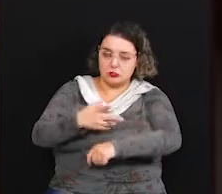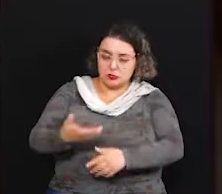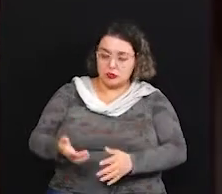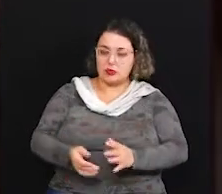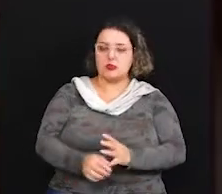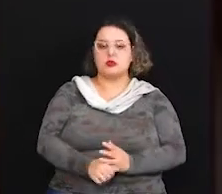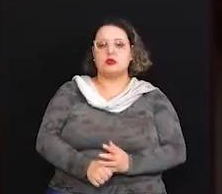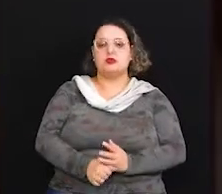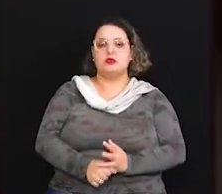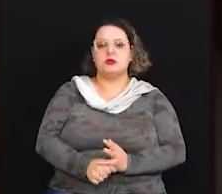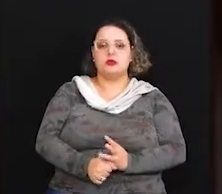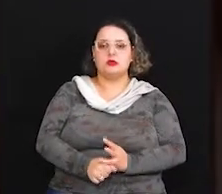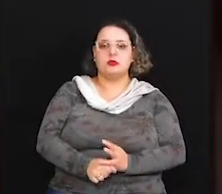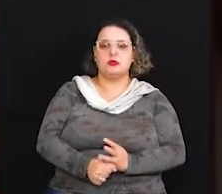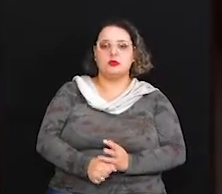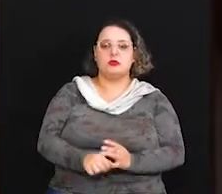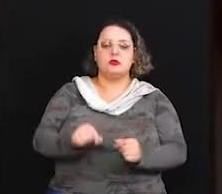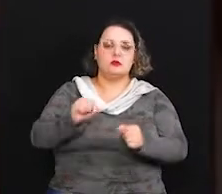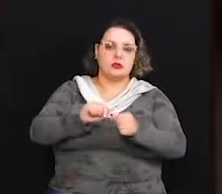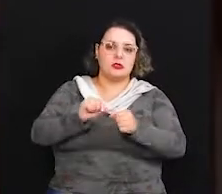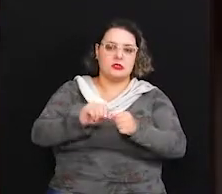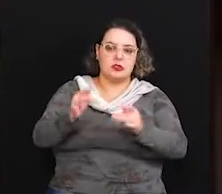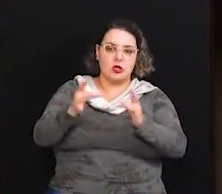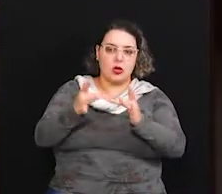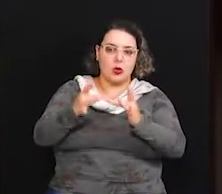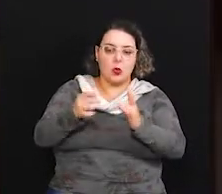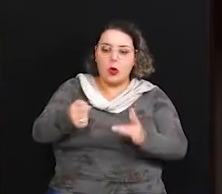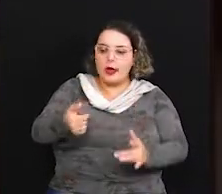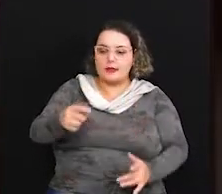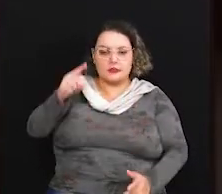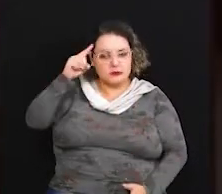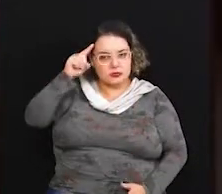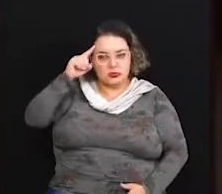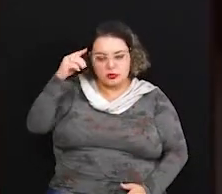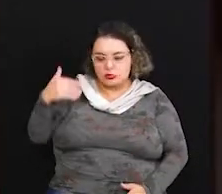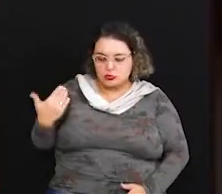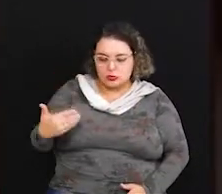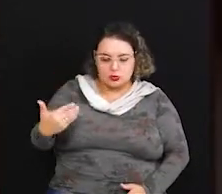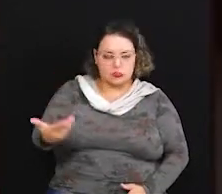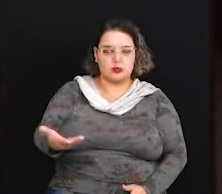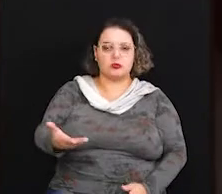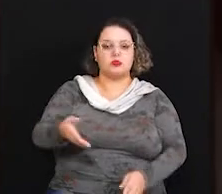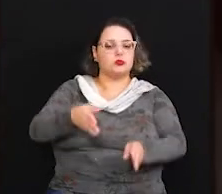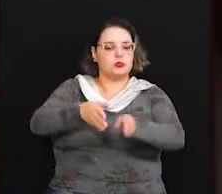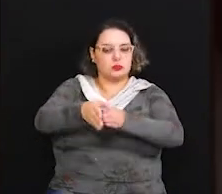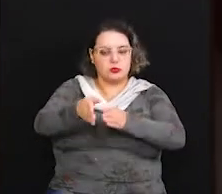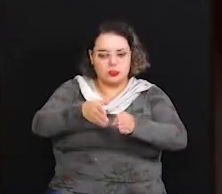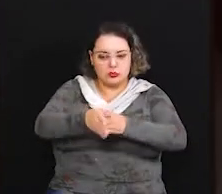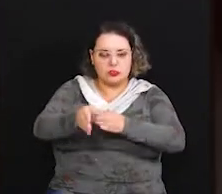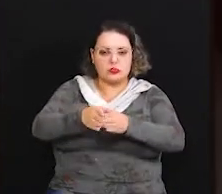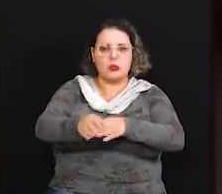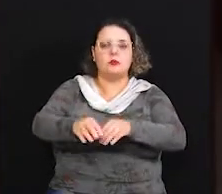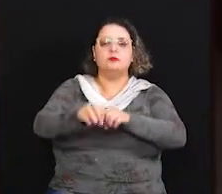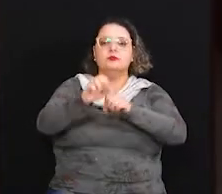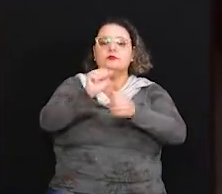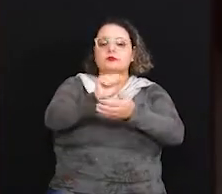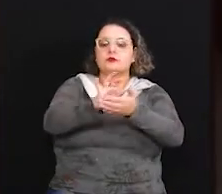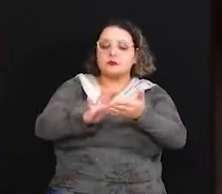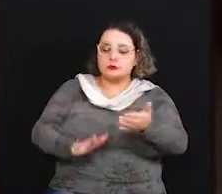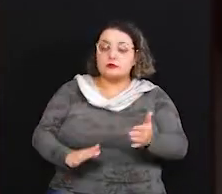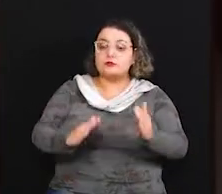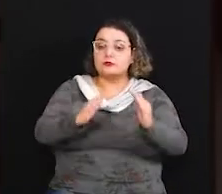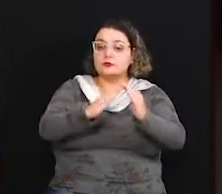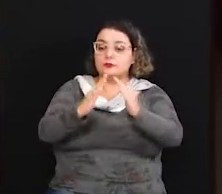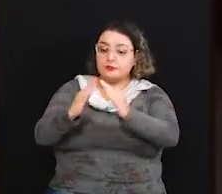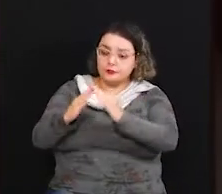elas faziam contatos quase que diários, elas passavam as atividades para as crianças